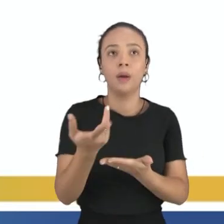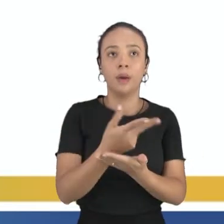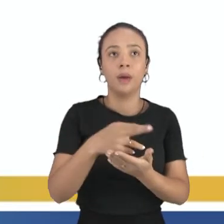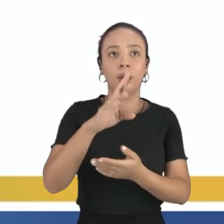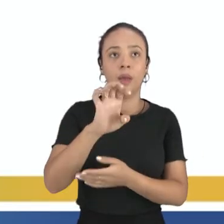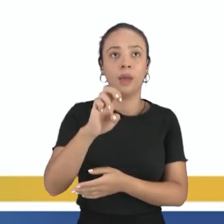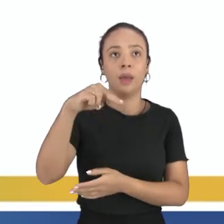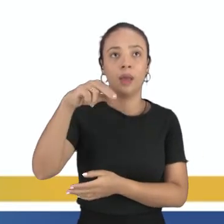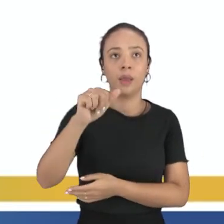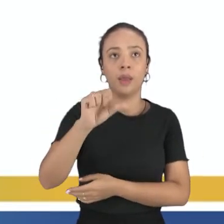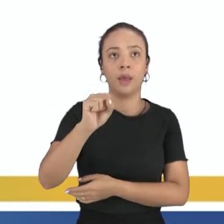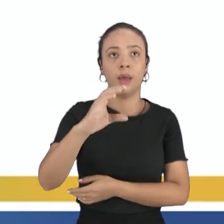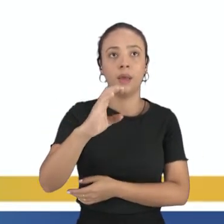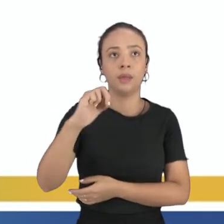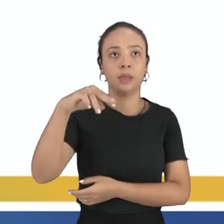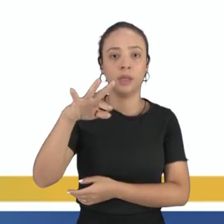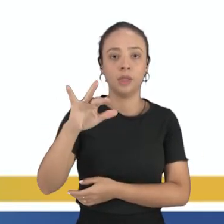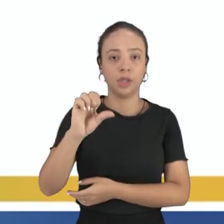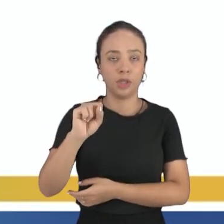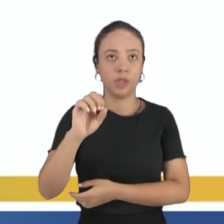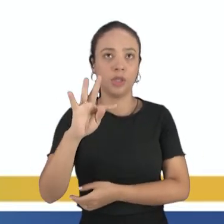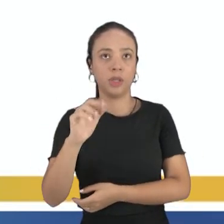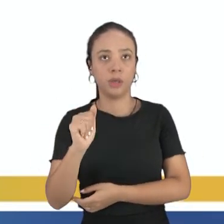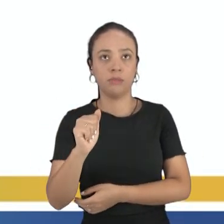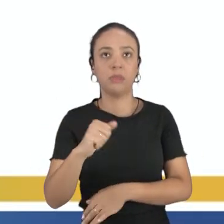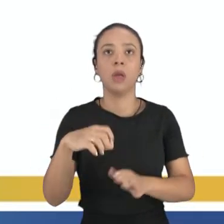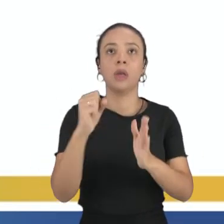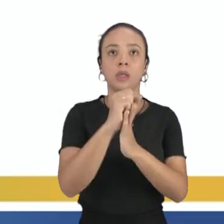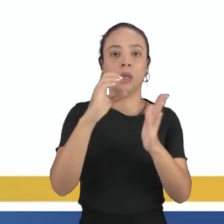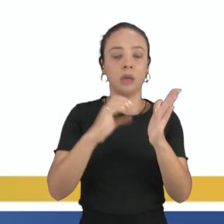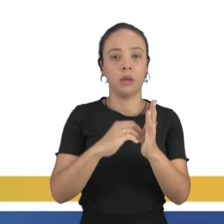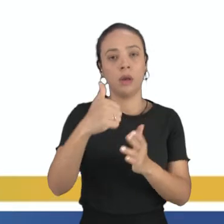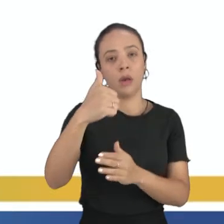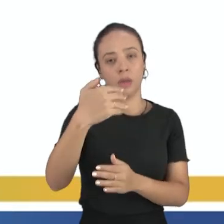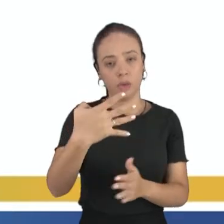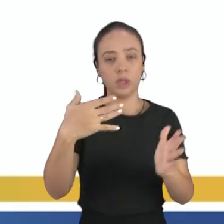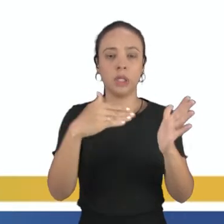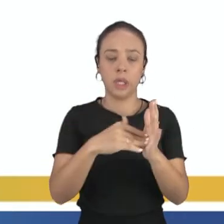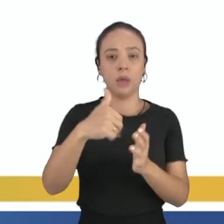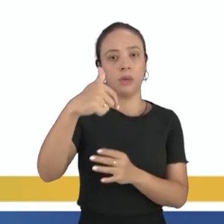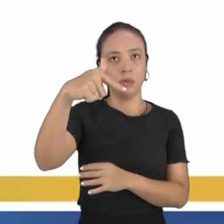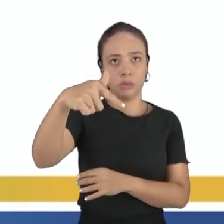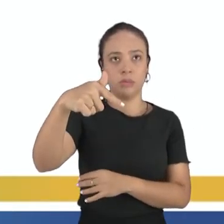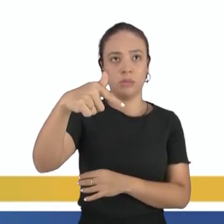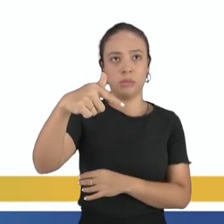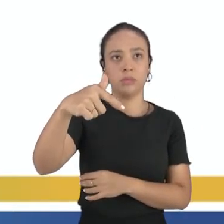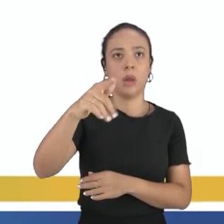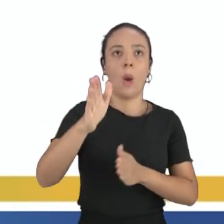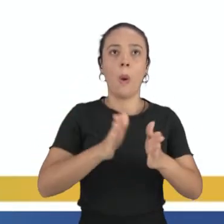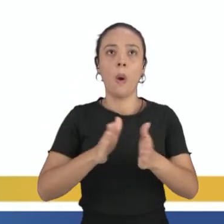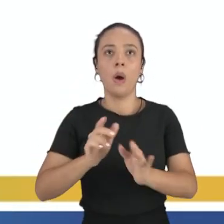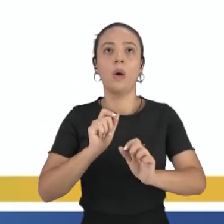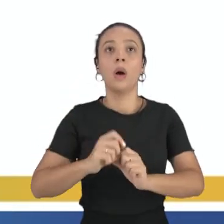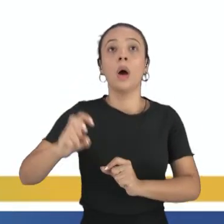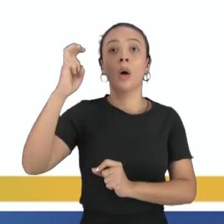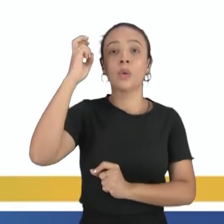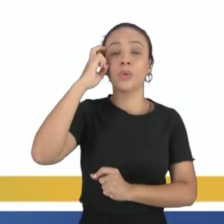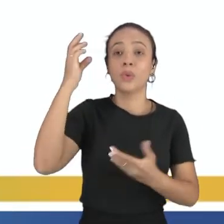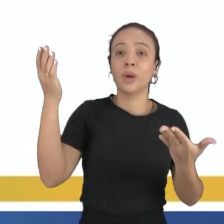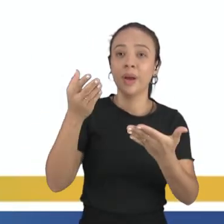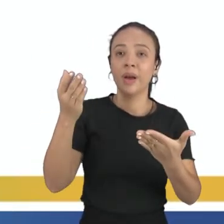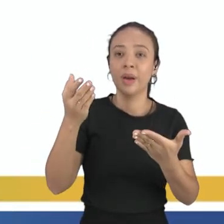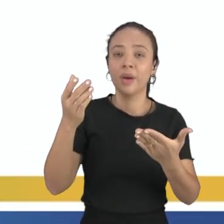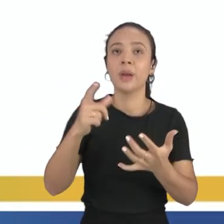na Idade Moderna, por volta do século XIV ao século XVII. É entendido como Renascimento o período em que a cultura passa a